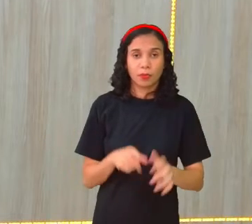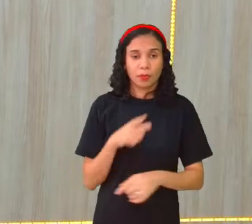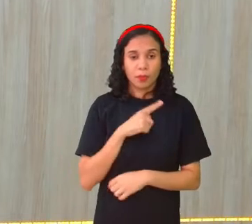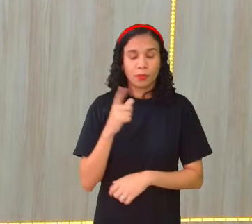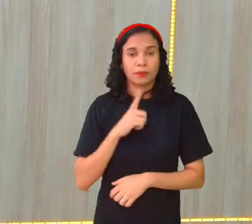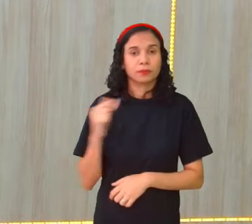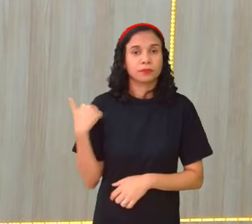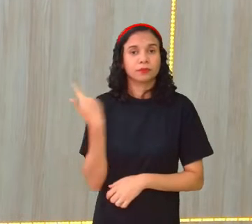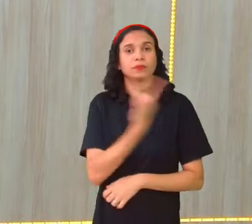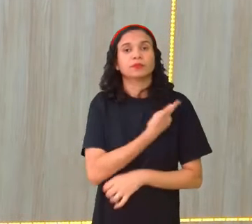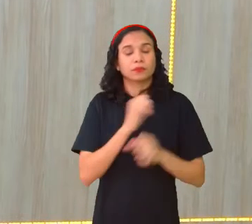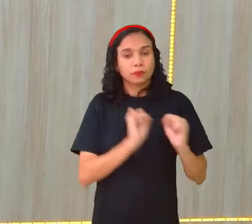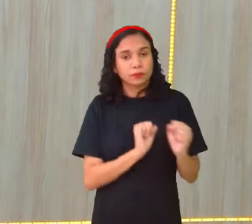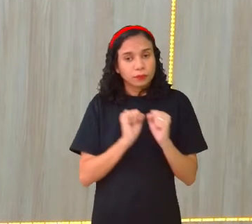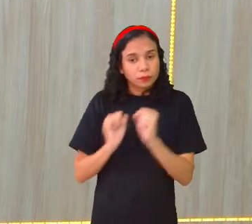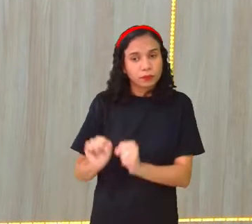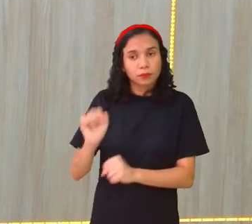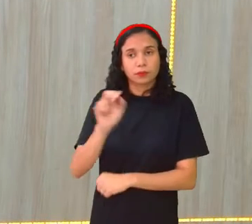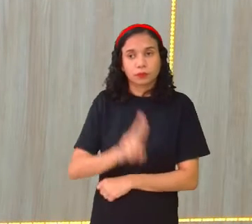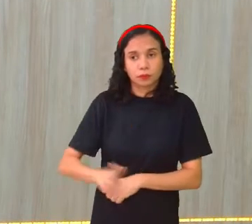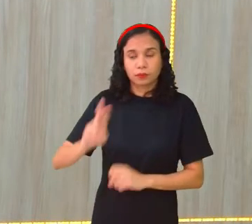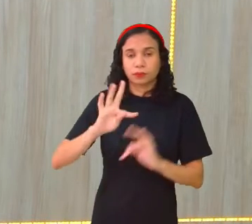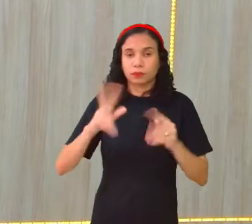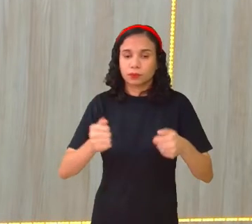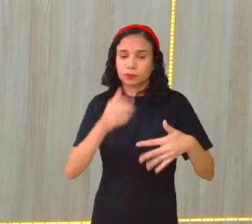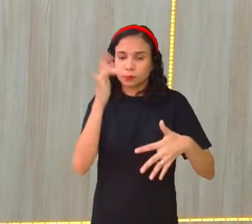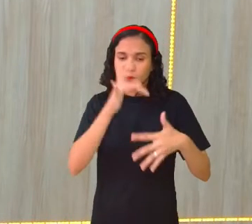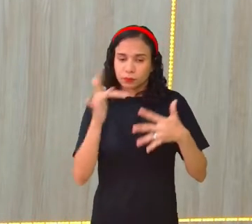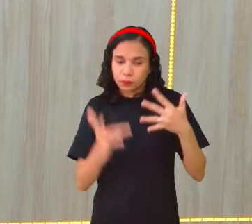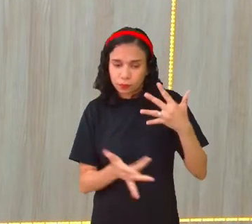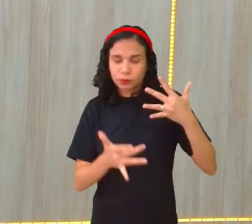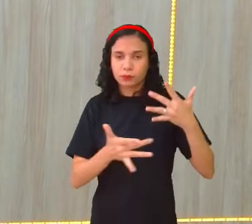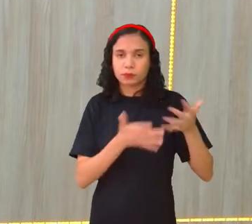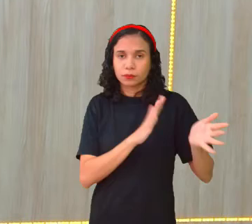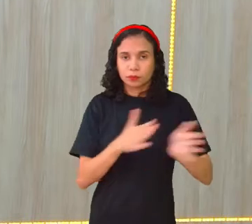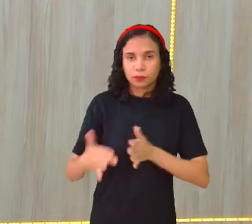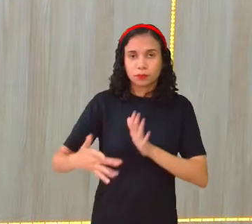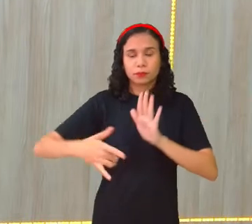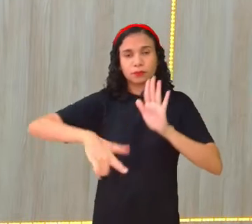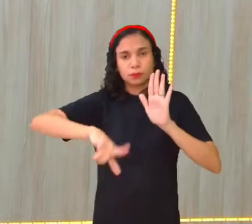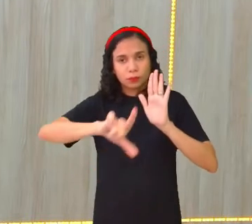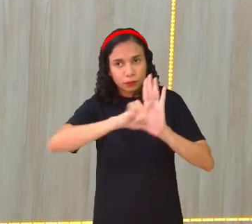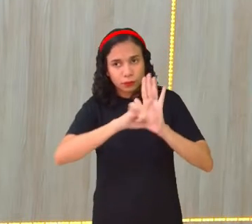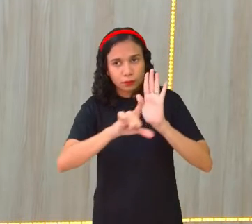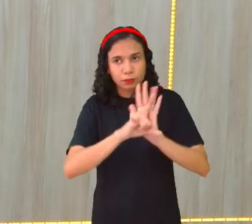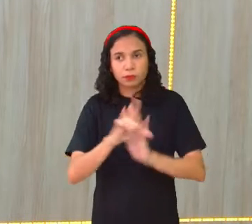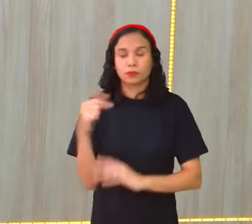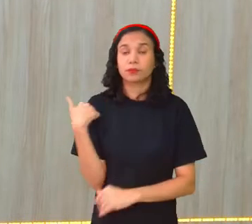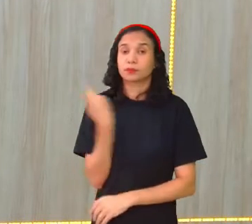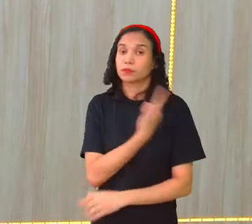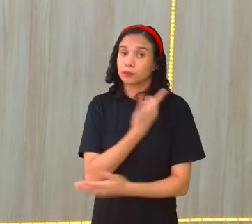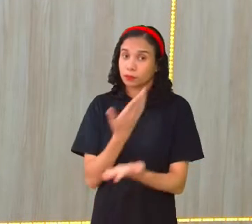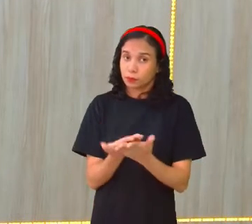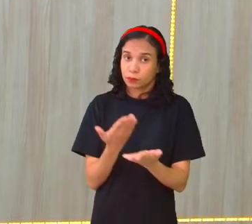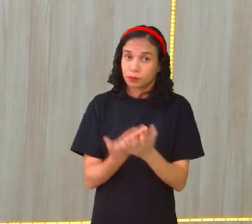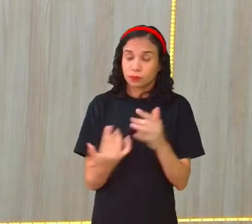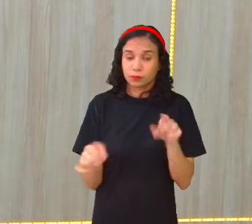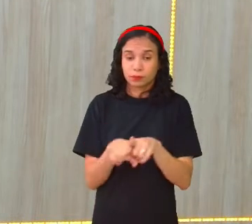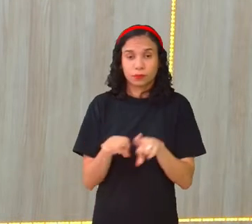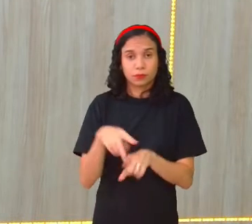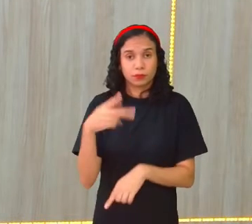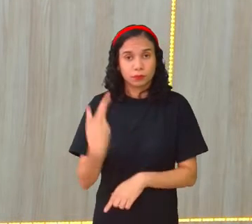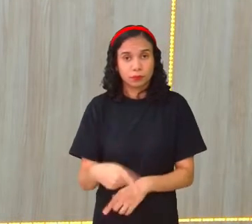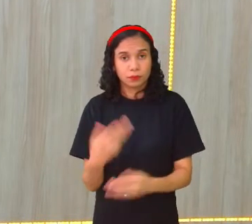do que a gente pode trabalhar depois com todos os processos, as leis que vão vir, né, que a gente vai estudar também aqui nessa